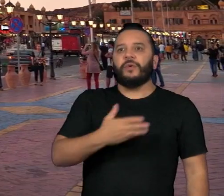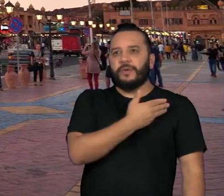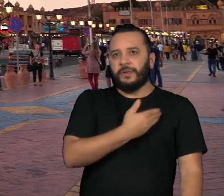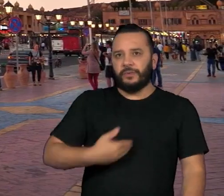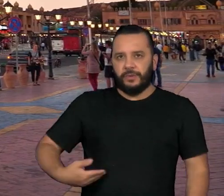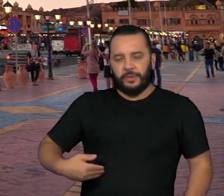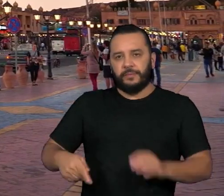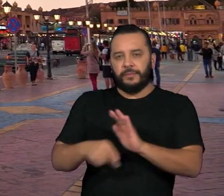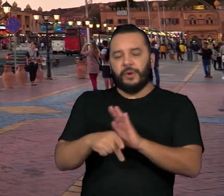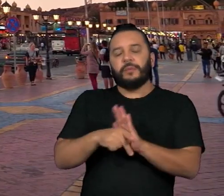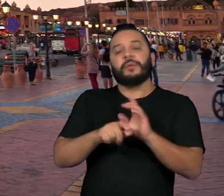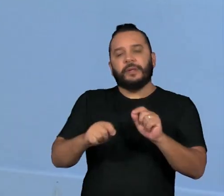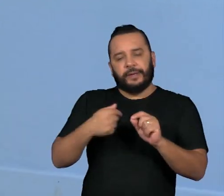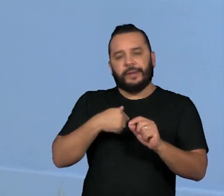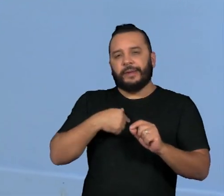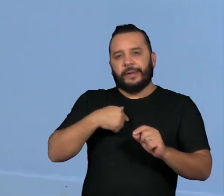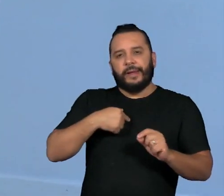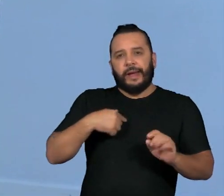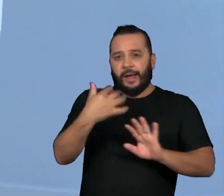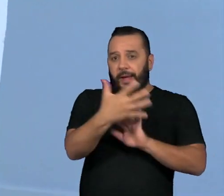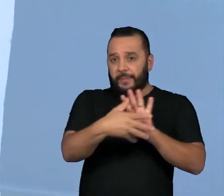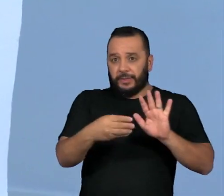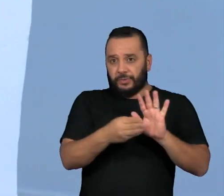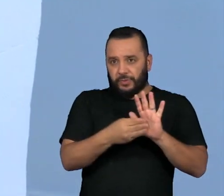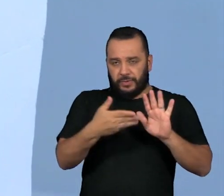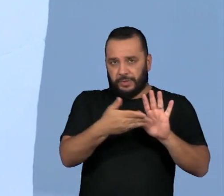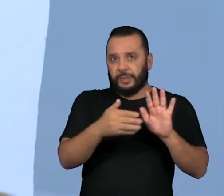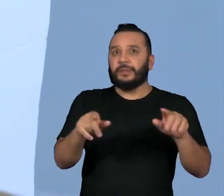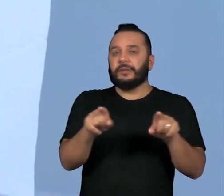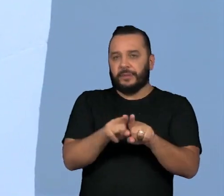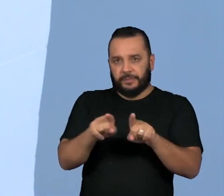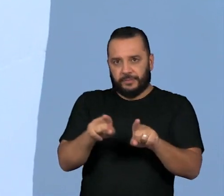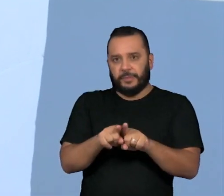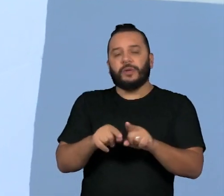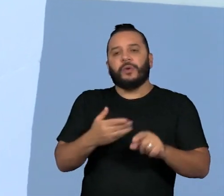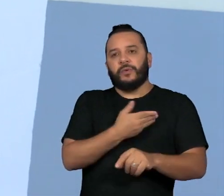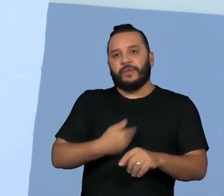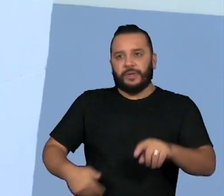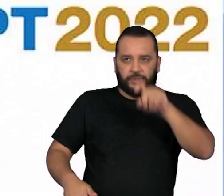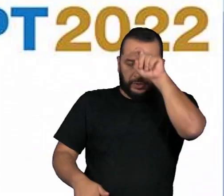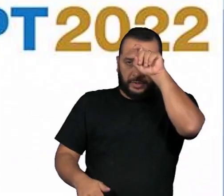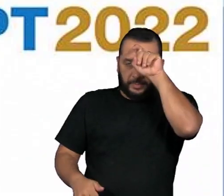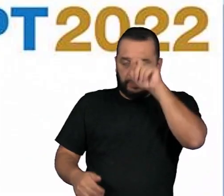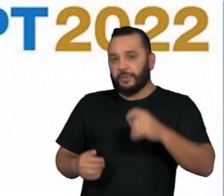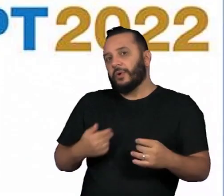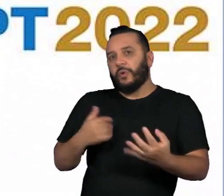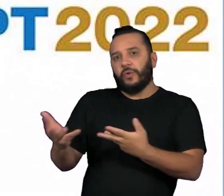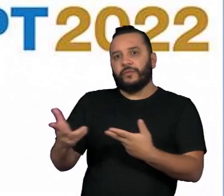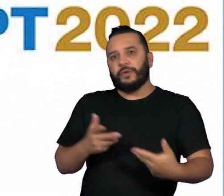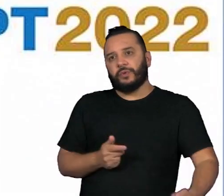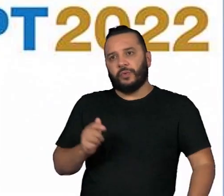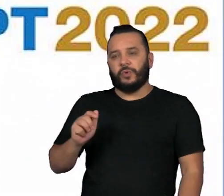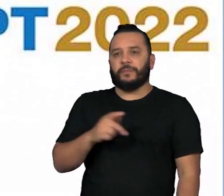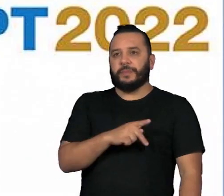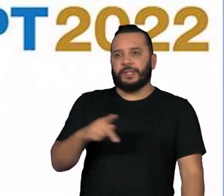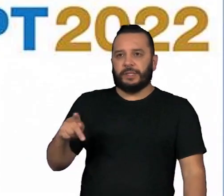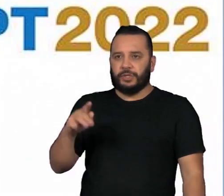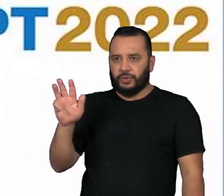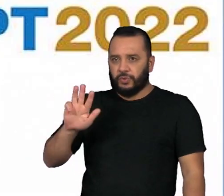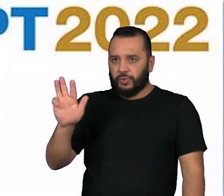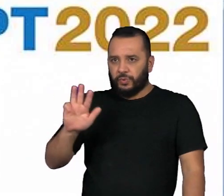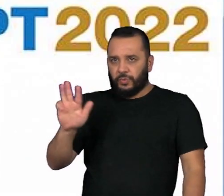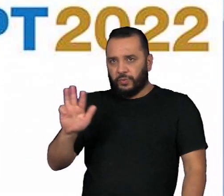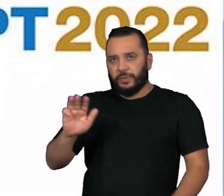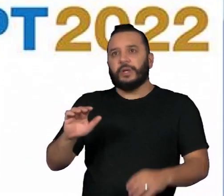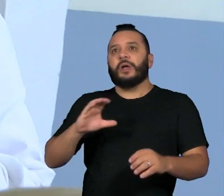e pelo governo egípcio, o presidente eleito Luiz Inácio Lula da Silva participa da Conferência da ONU do